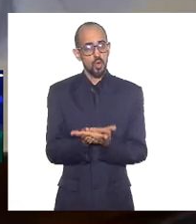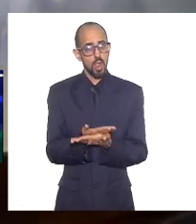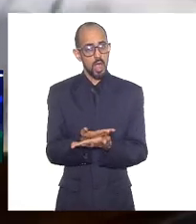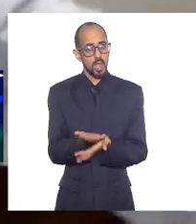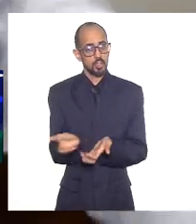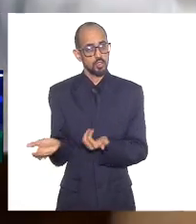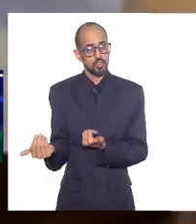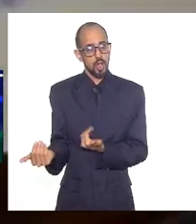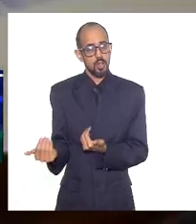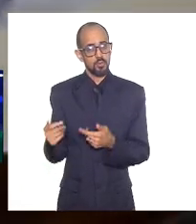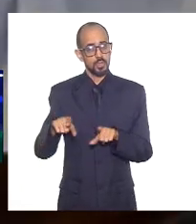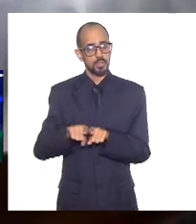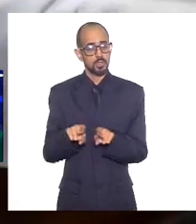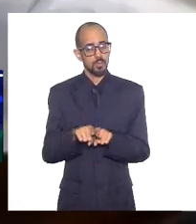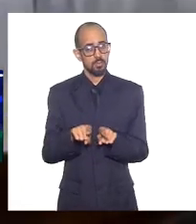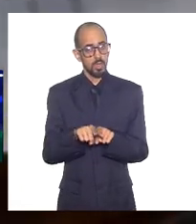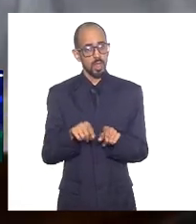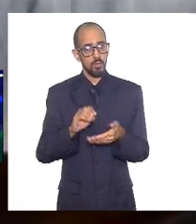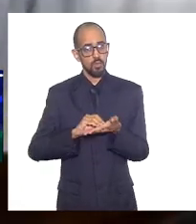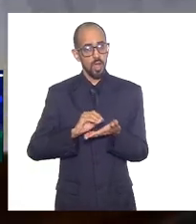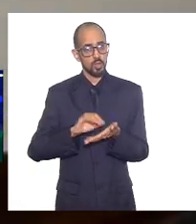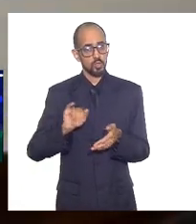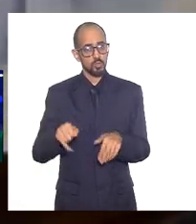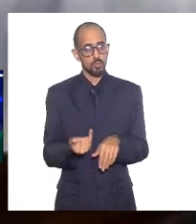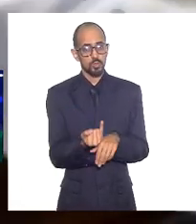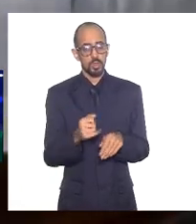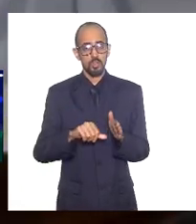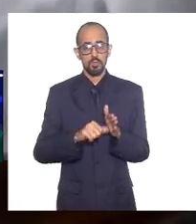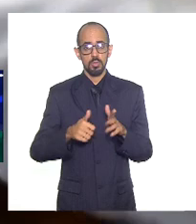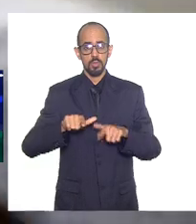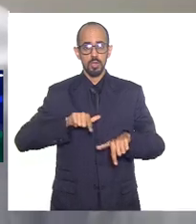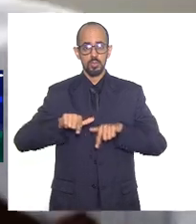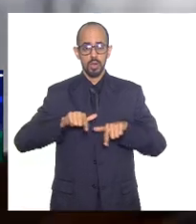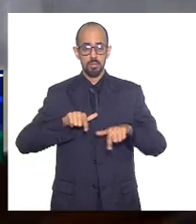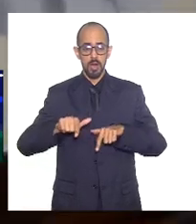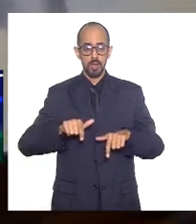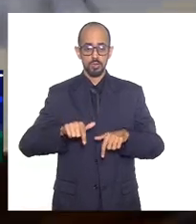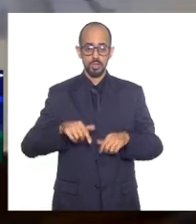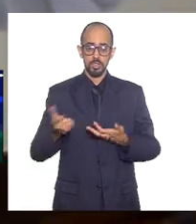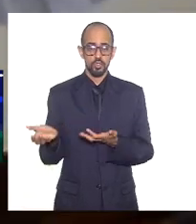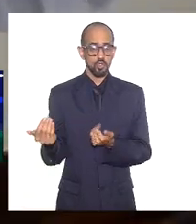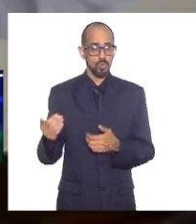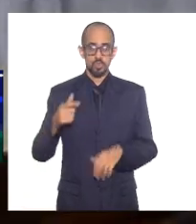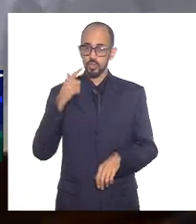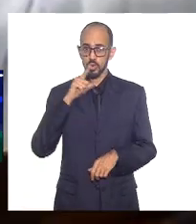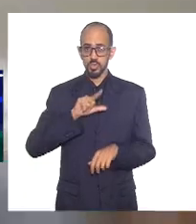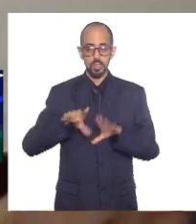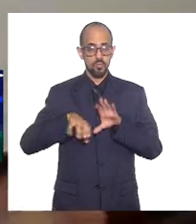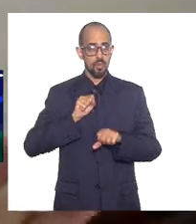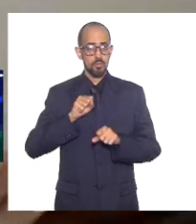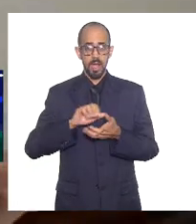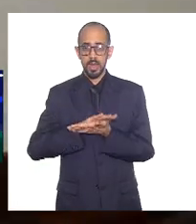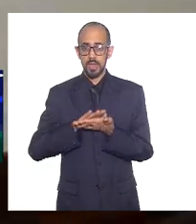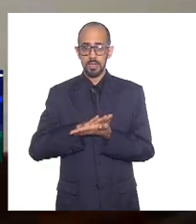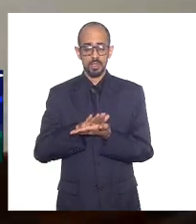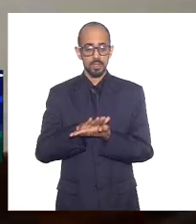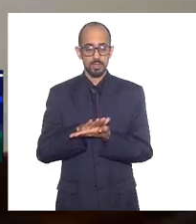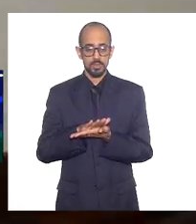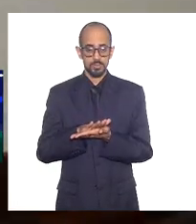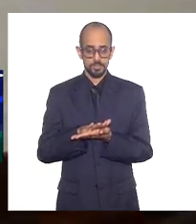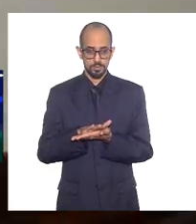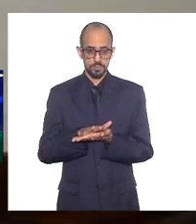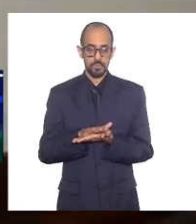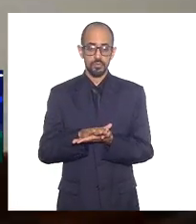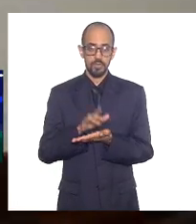continuar debatendo aqui a falta de oportunidade de primeiro emprego para os jovens sem formação, que nem sequer completaram a educação básica, é disso que se